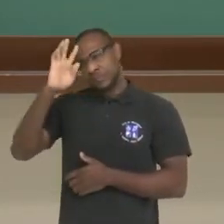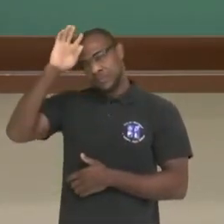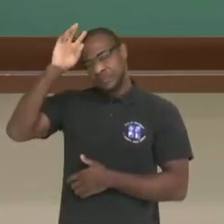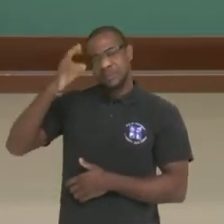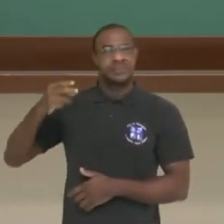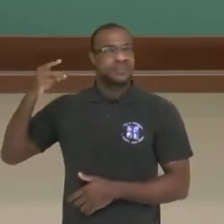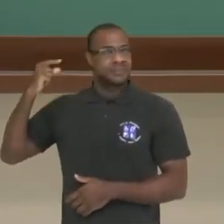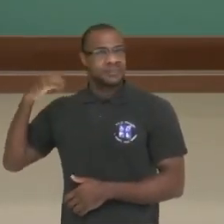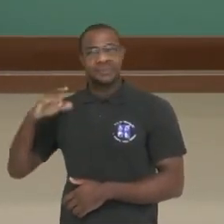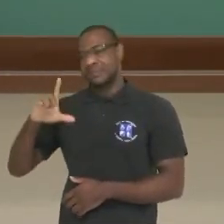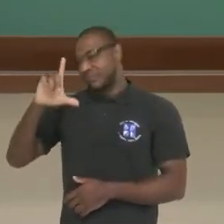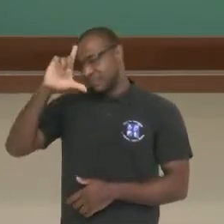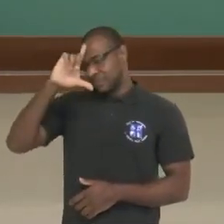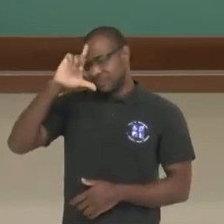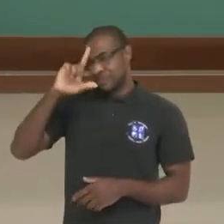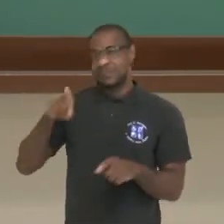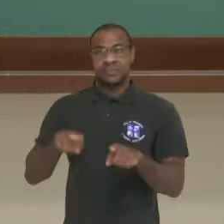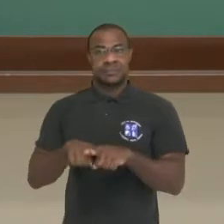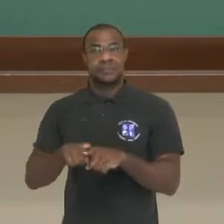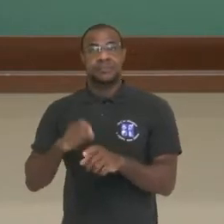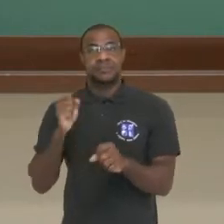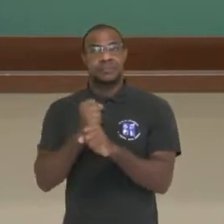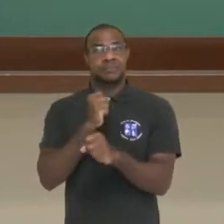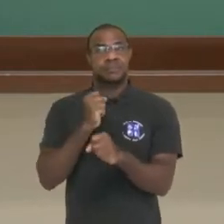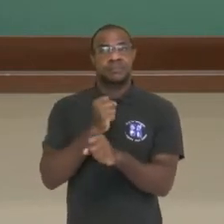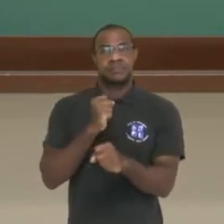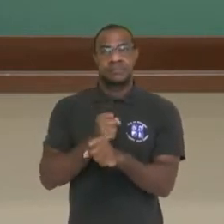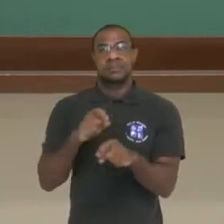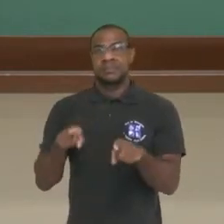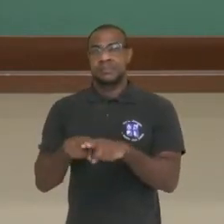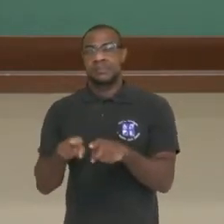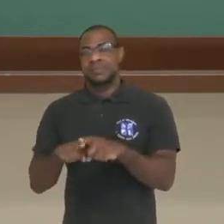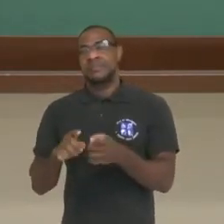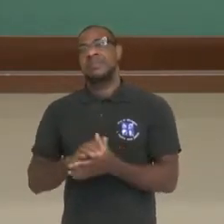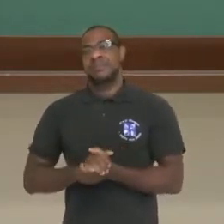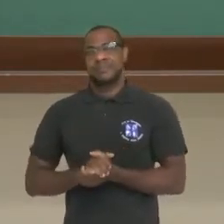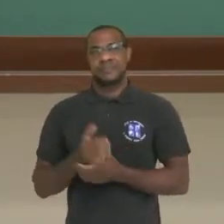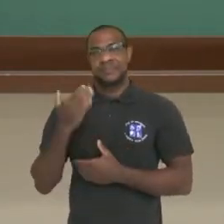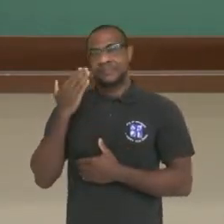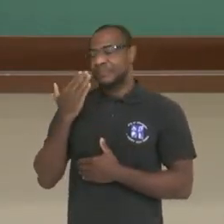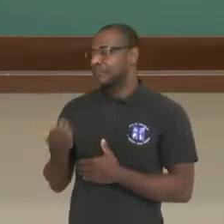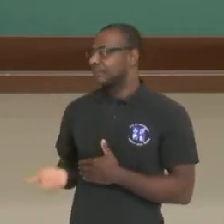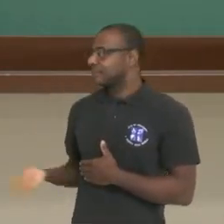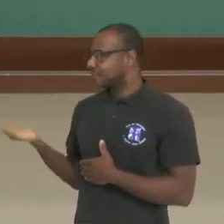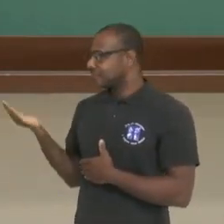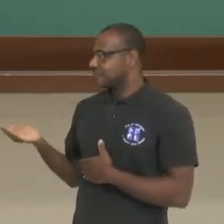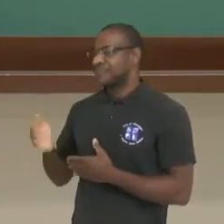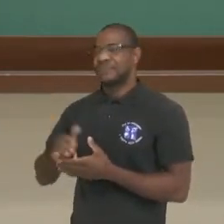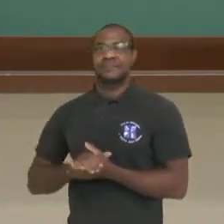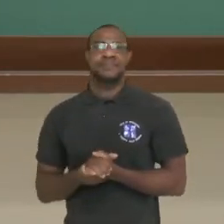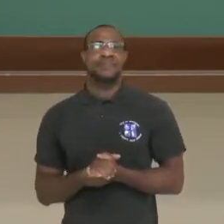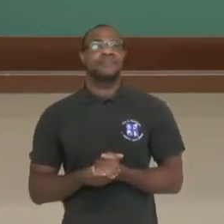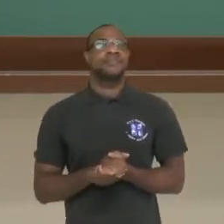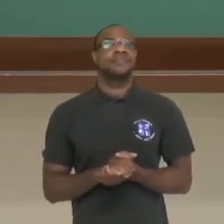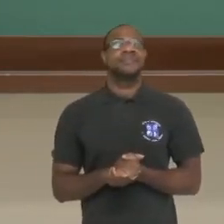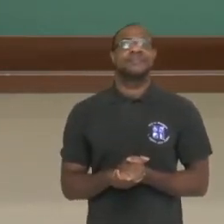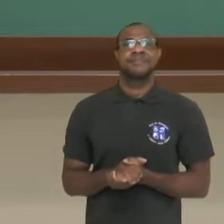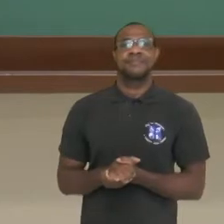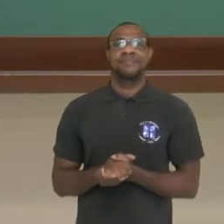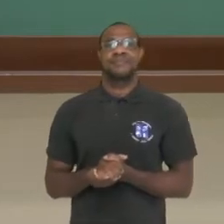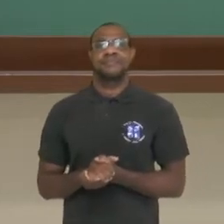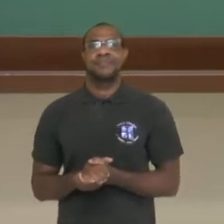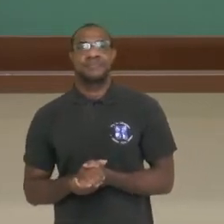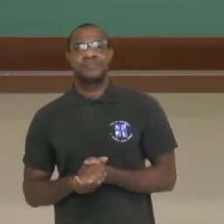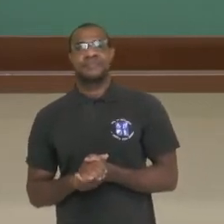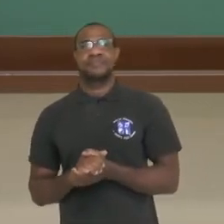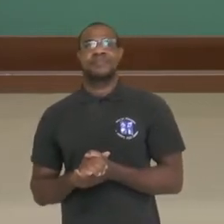Antiga, latim e um pouquinho sobre construções e engenharia romana, como aquedutos e também estradas romanas. Bora lá? Vou apresentar para